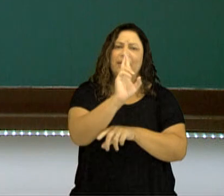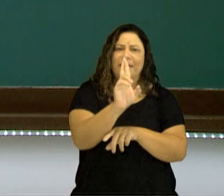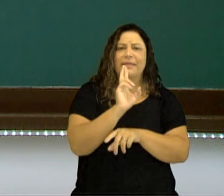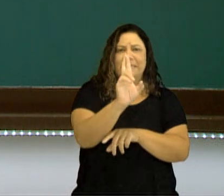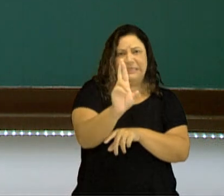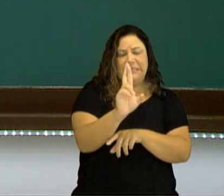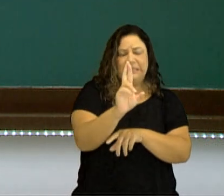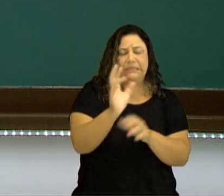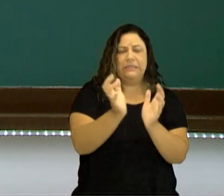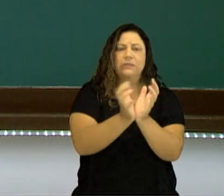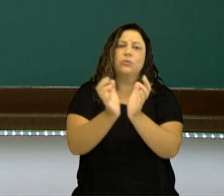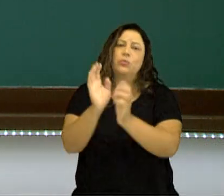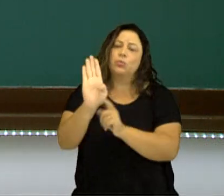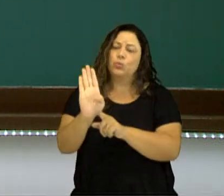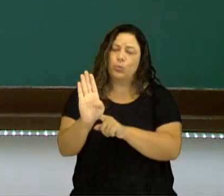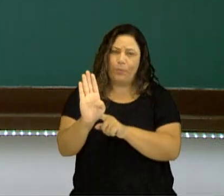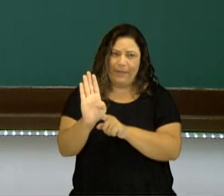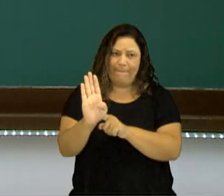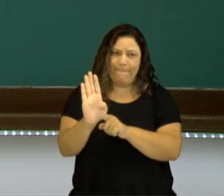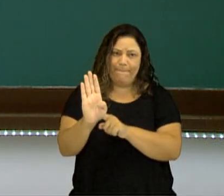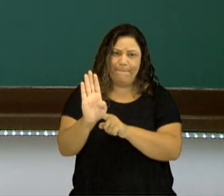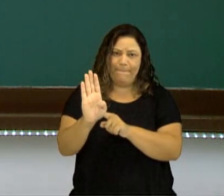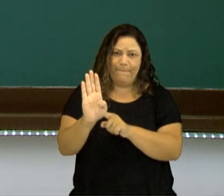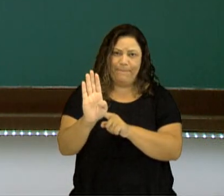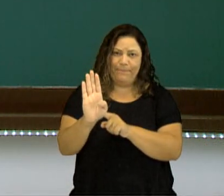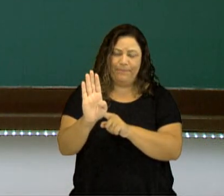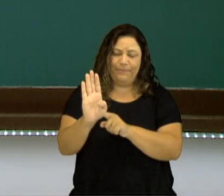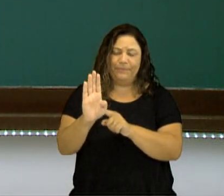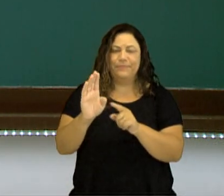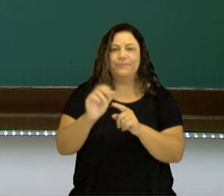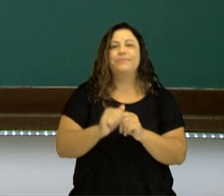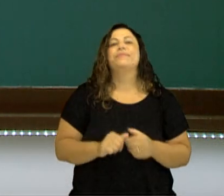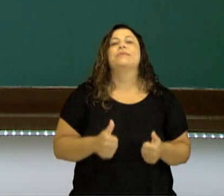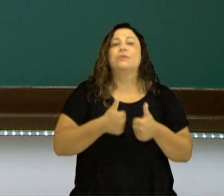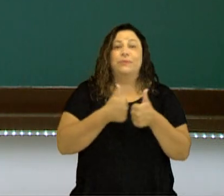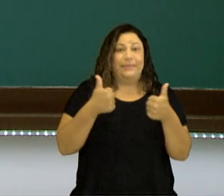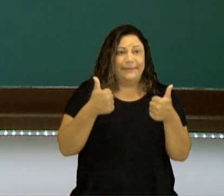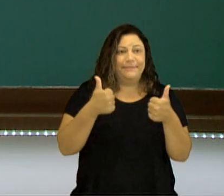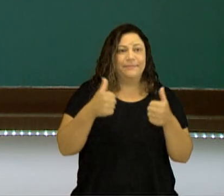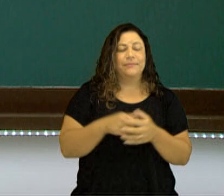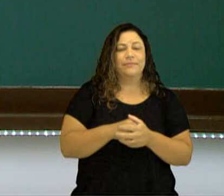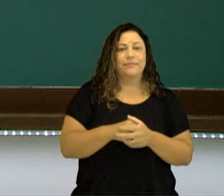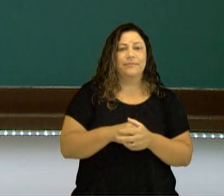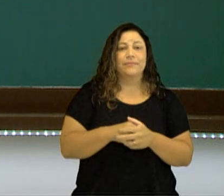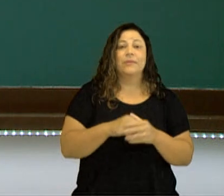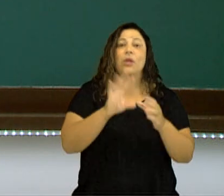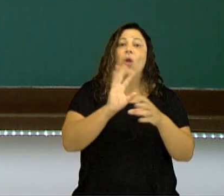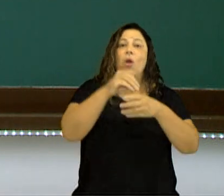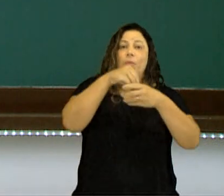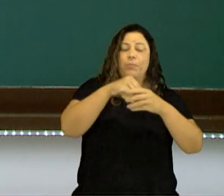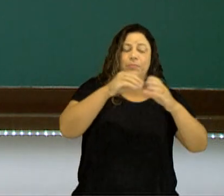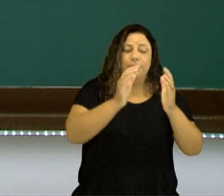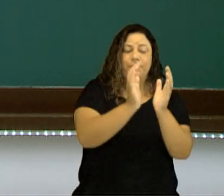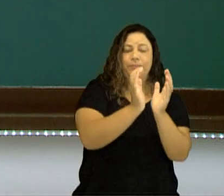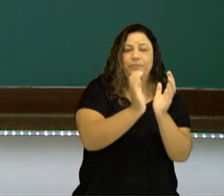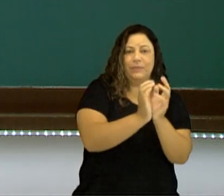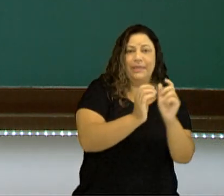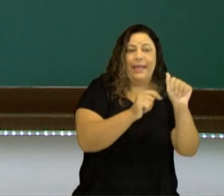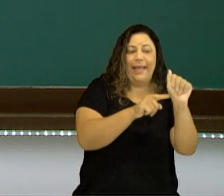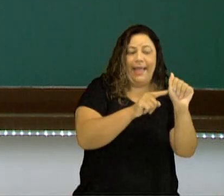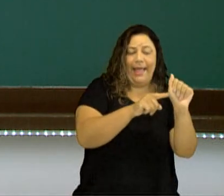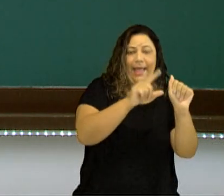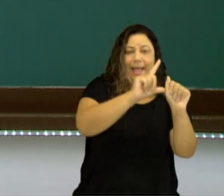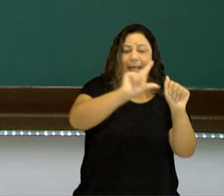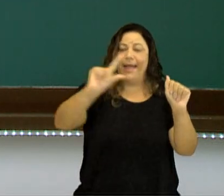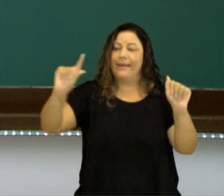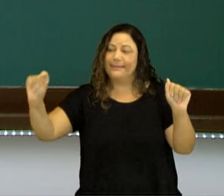no conjunto B, que é o conjunto de chegada, ok? Então, entra na função valores do conjunto A,